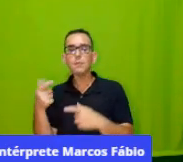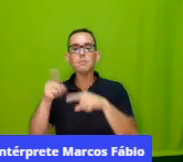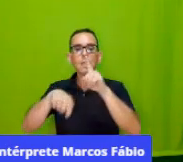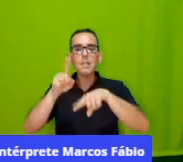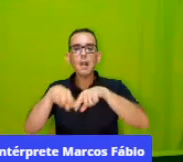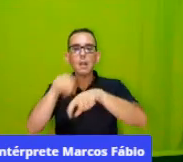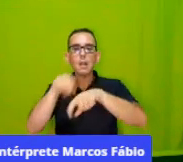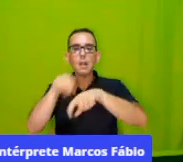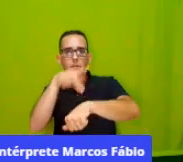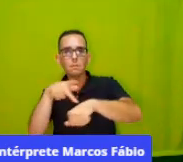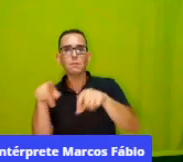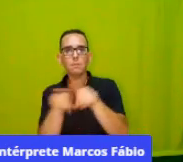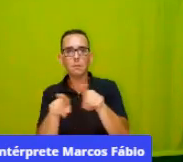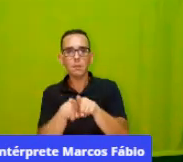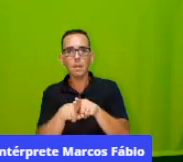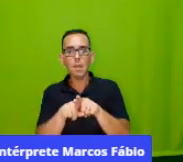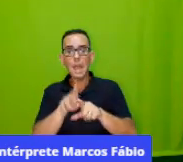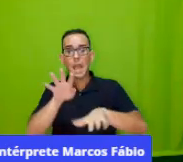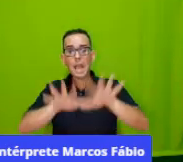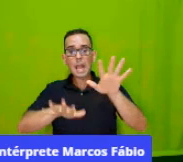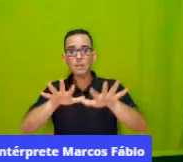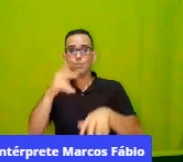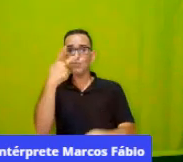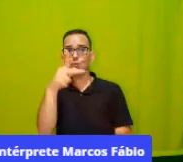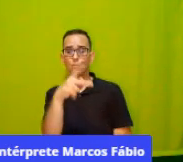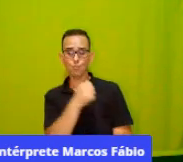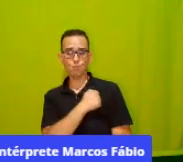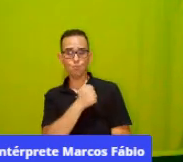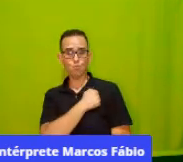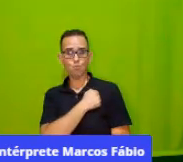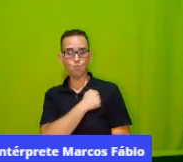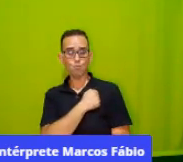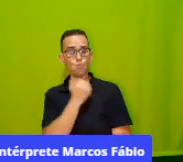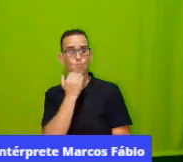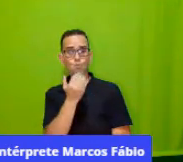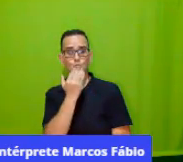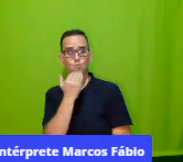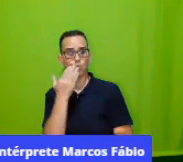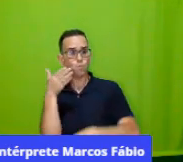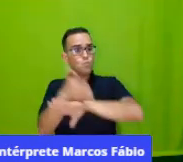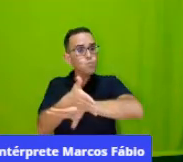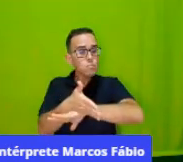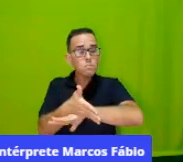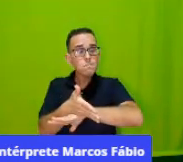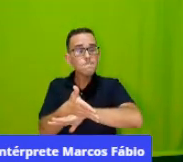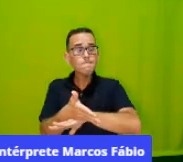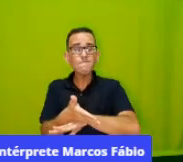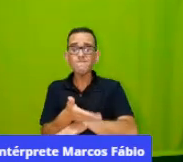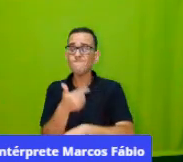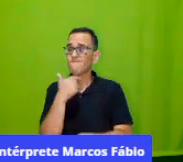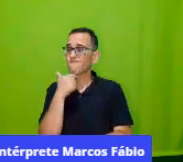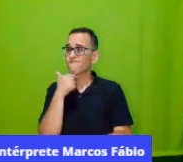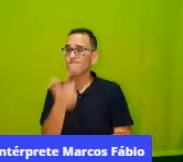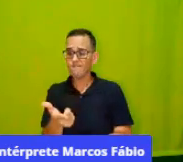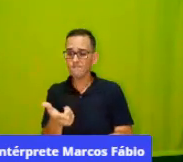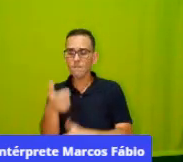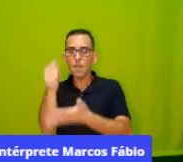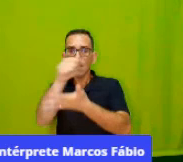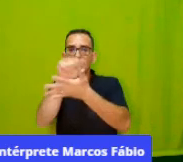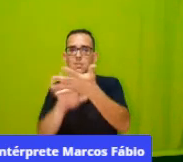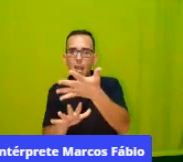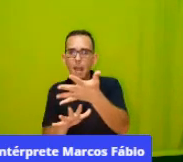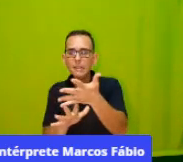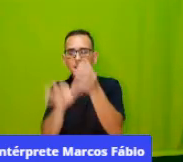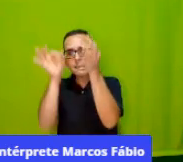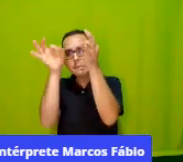aqui, que muitas vezes, se o aluno não tiver essa tecnologia assistiva, ele não vai conseguir realizar a atividade de forma